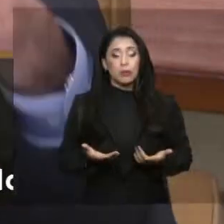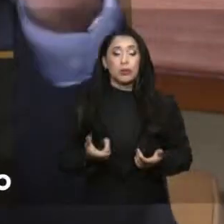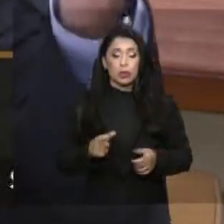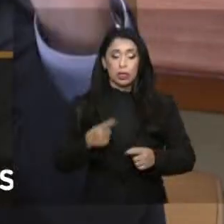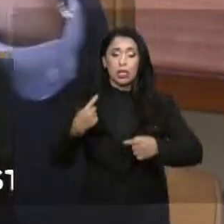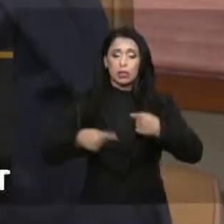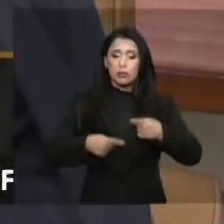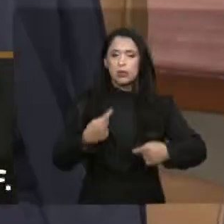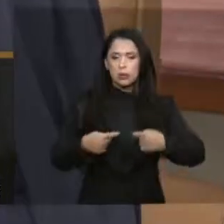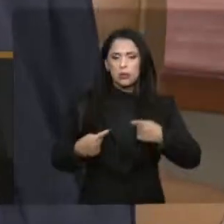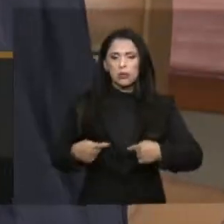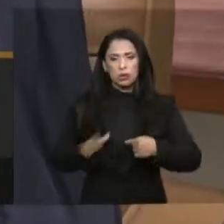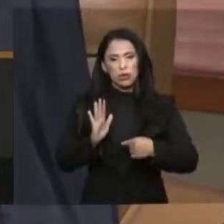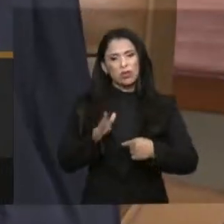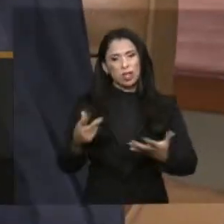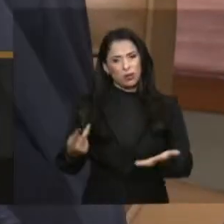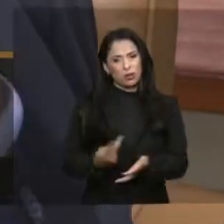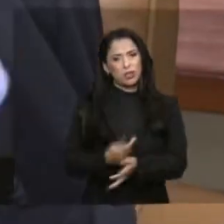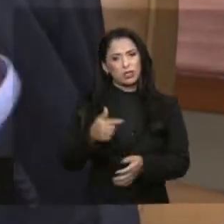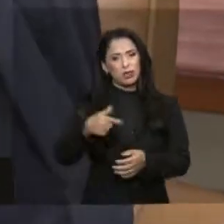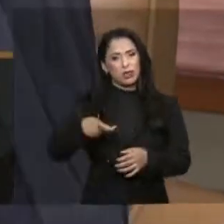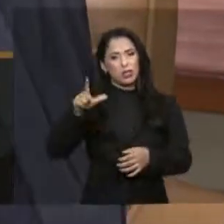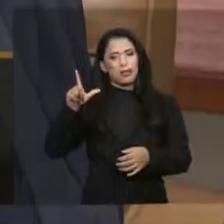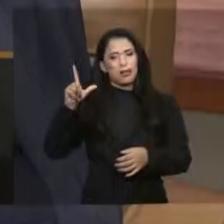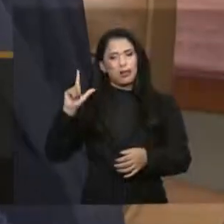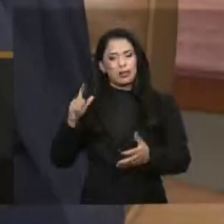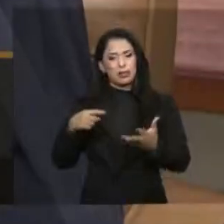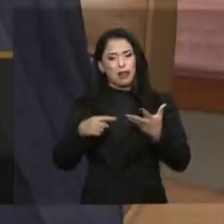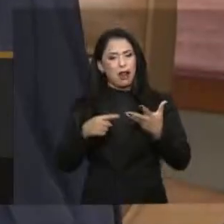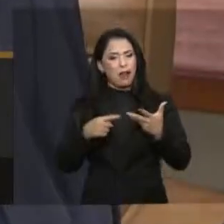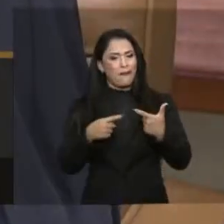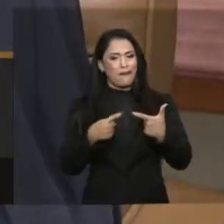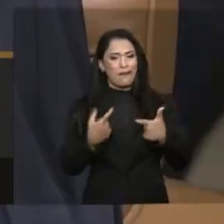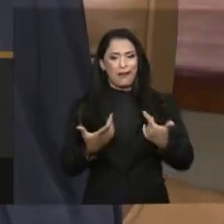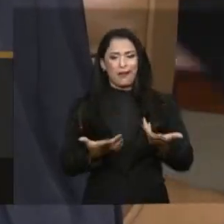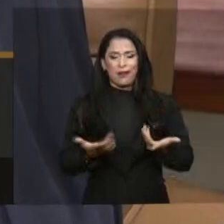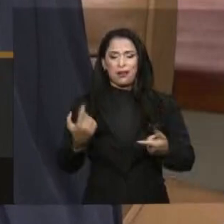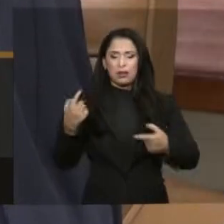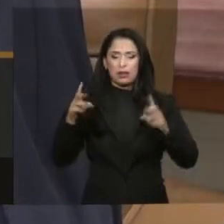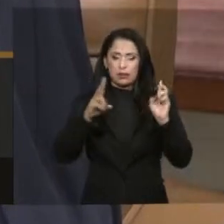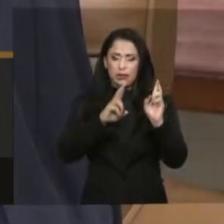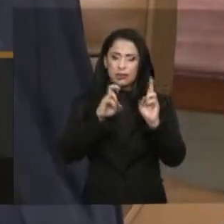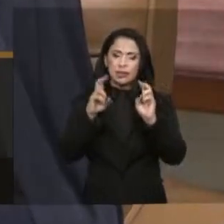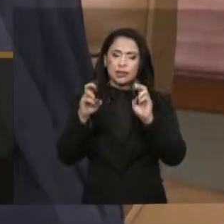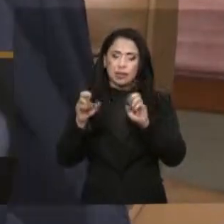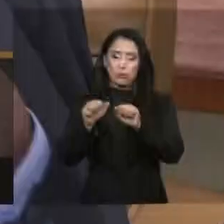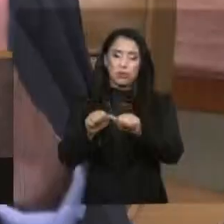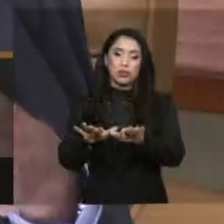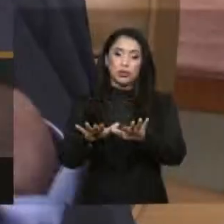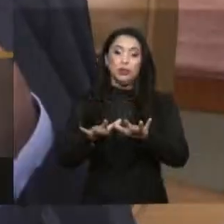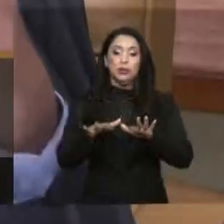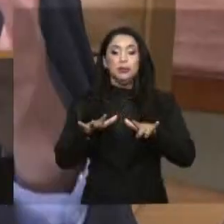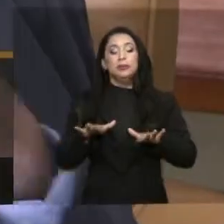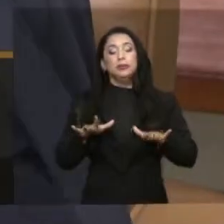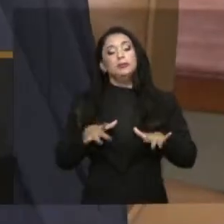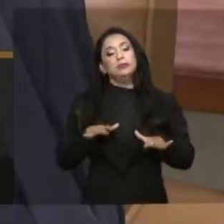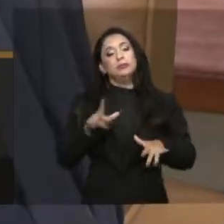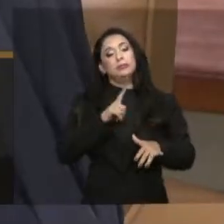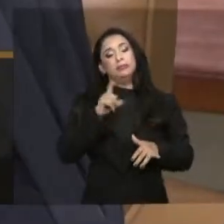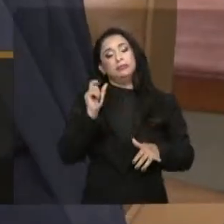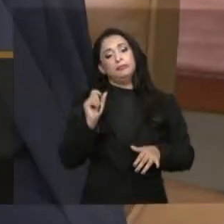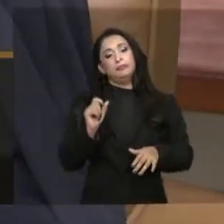leva a discussões que nós tivemos aqui já em vários sentidos, inclusive no plenário, dá para levantar o